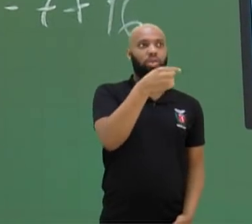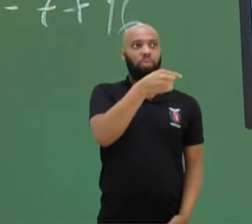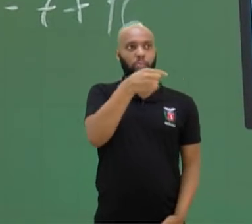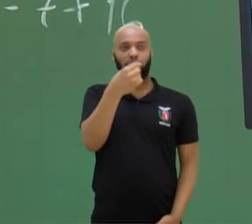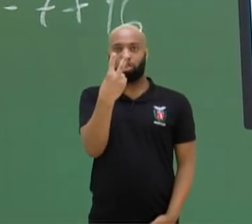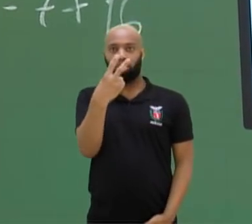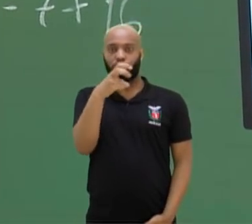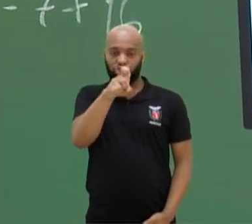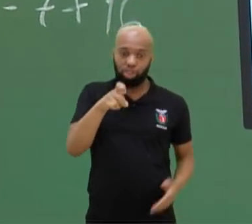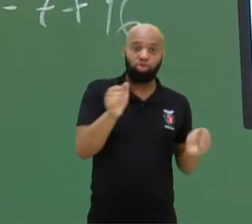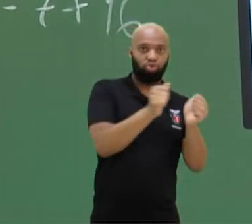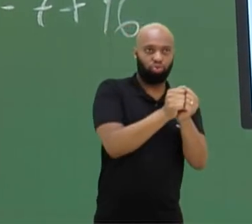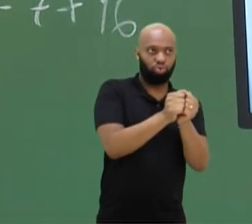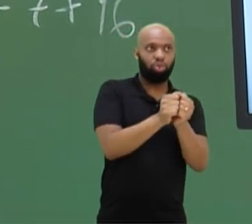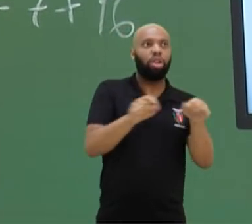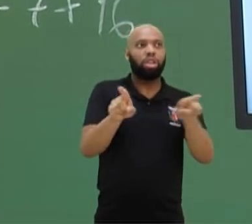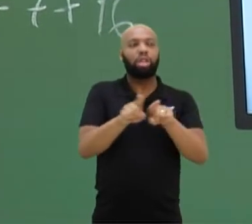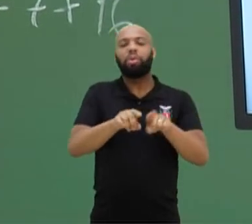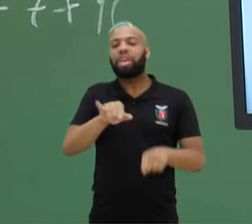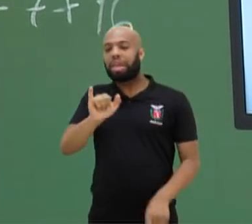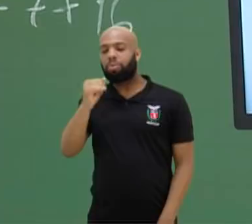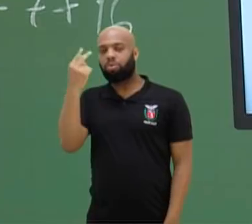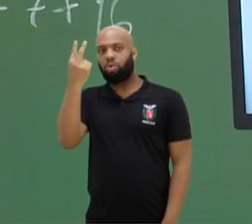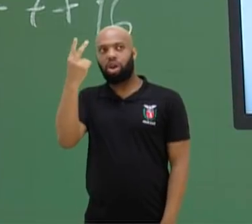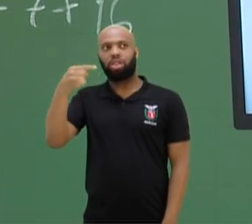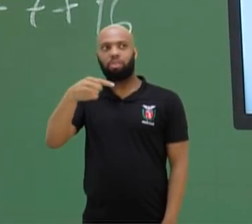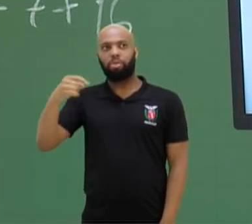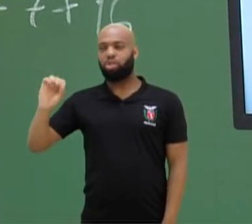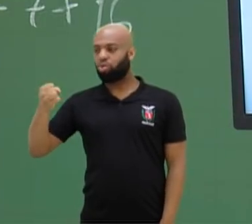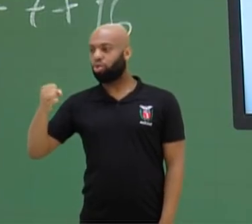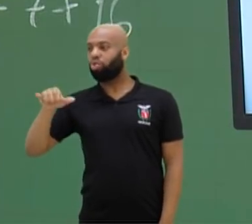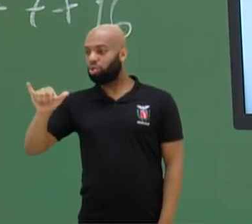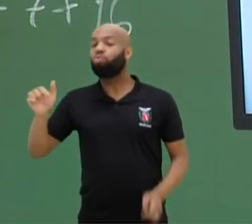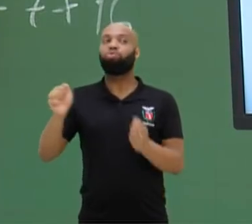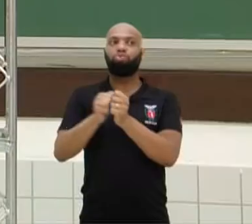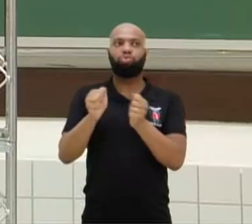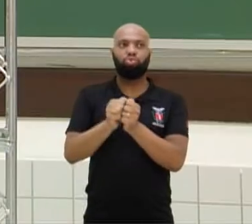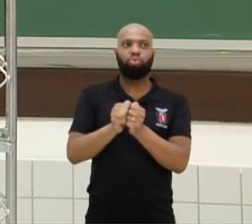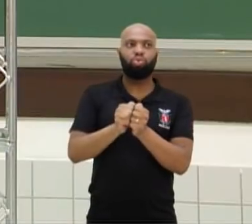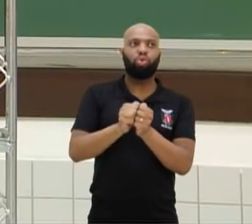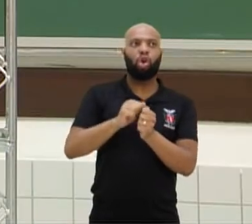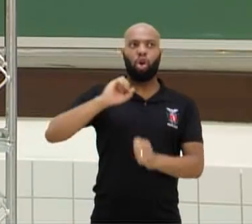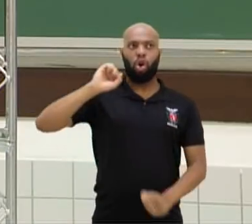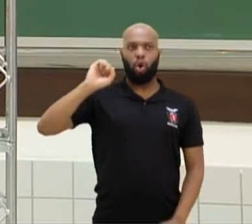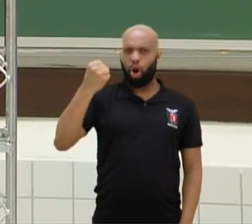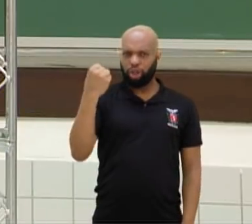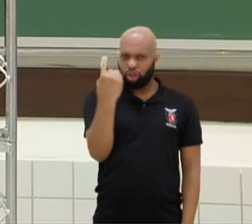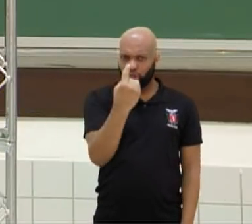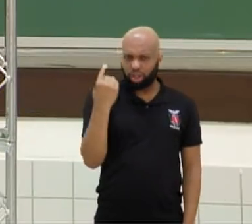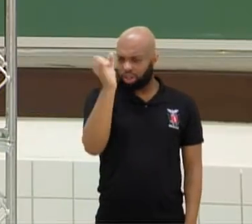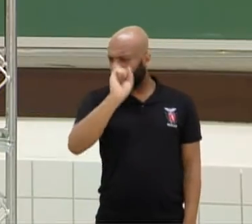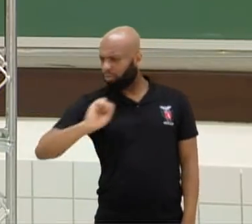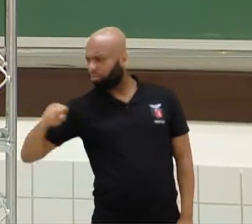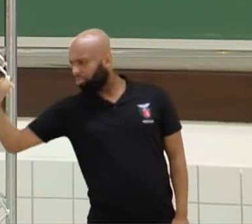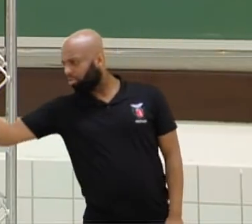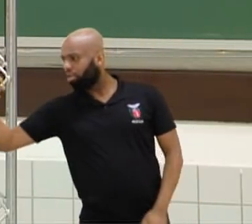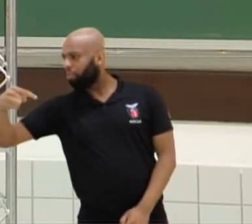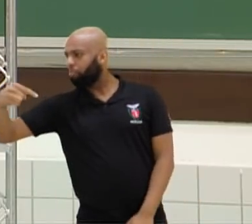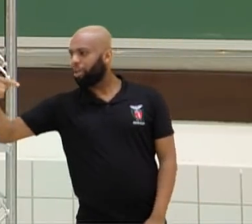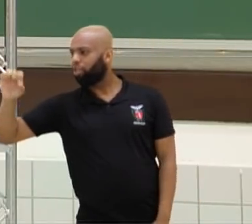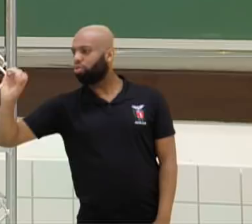quadrado mais 8y e já mandei para o outro lado da igualdade o 8. Por quê? Lembra que é igual ao raio ao quadrado?